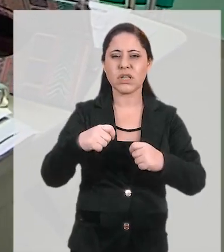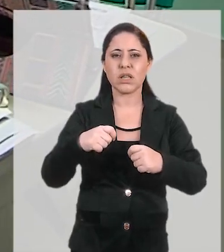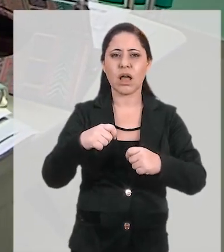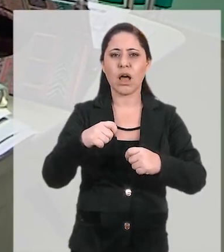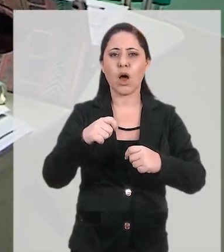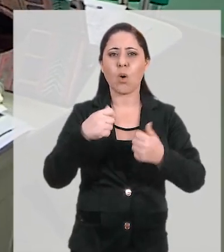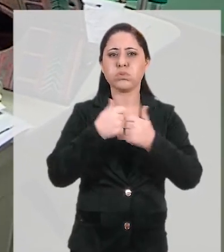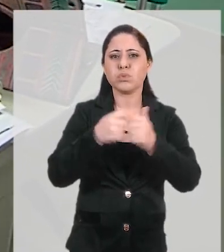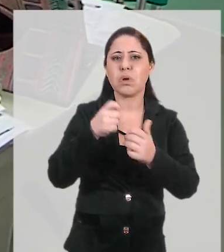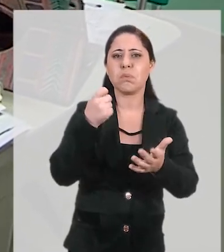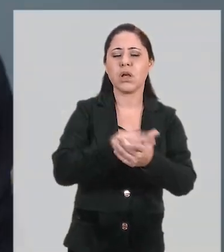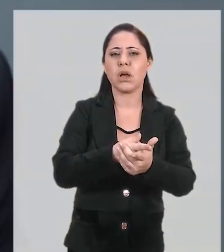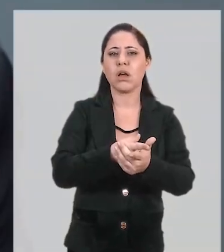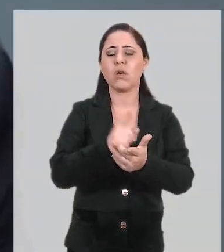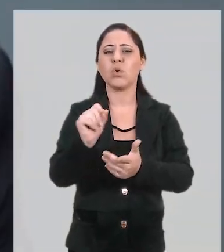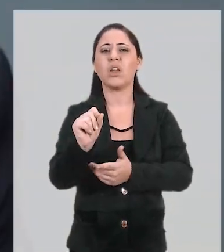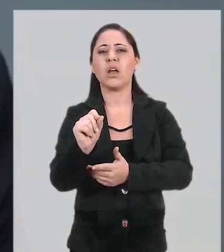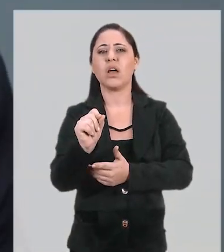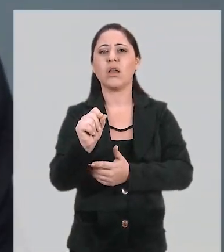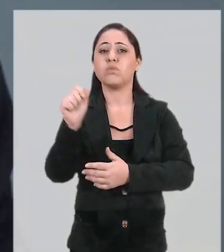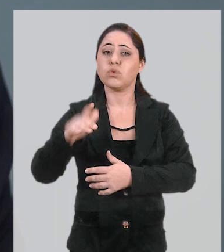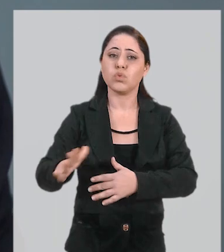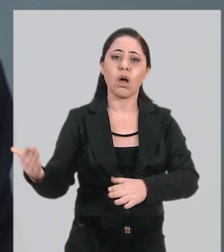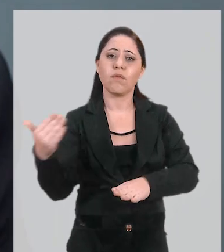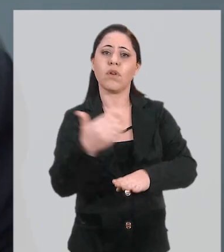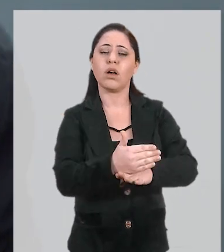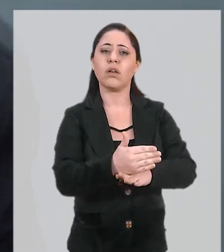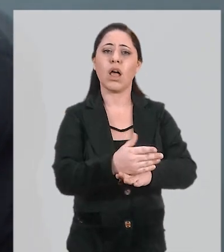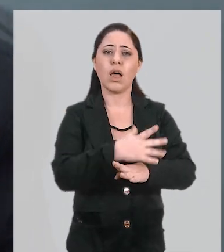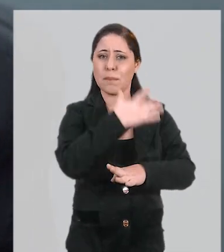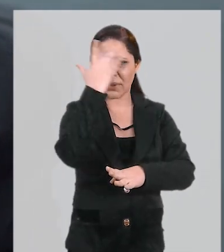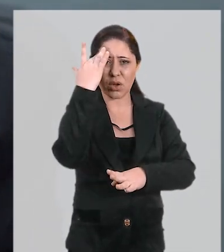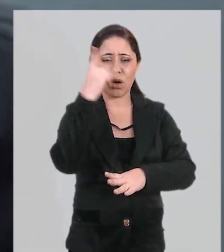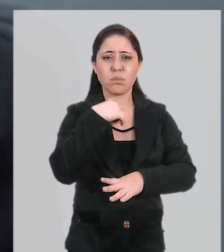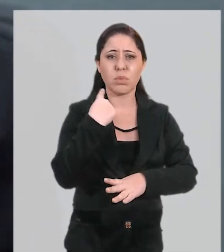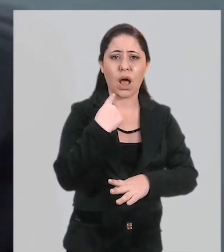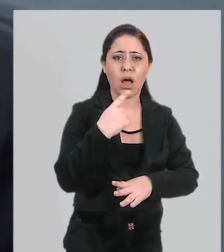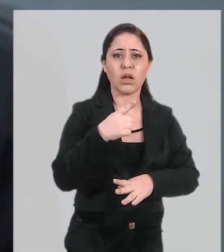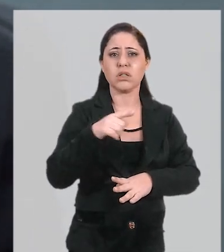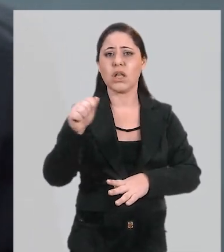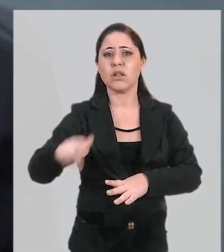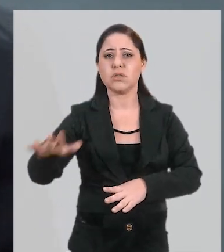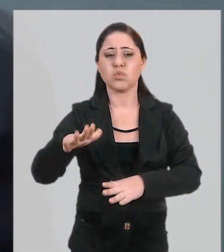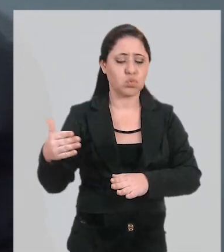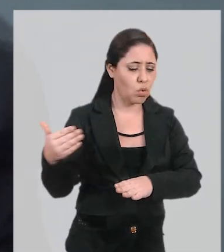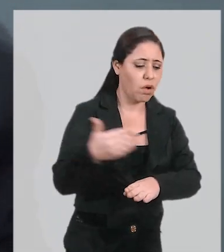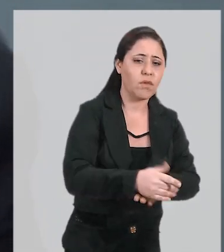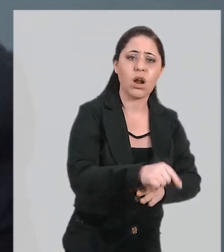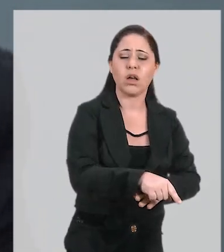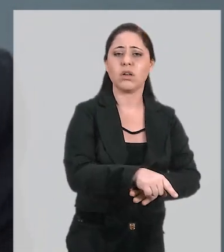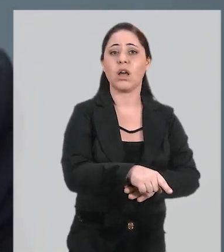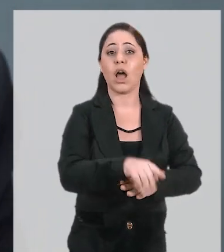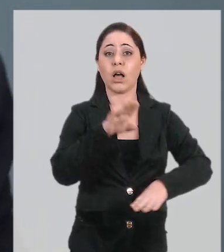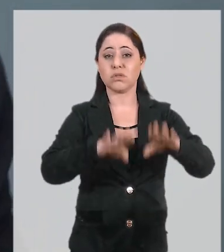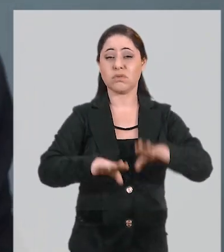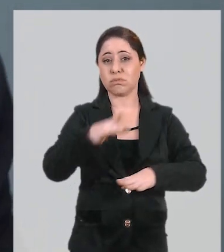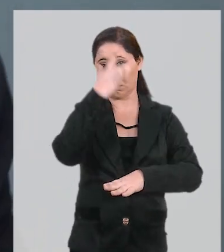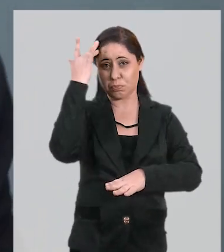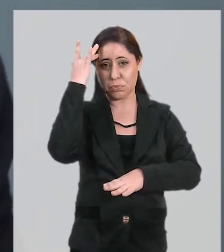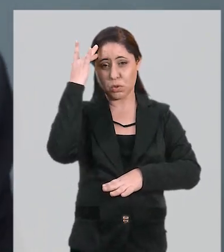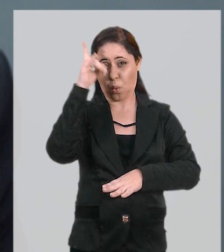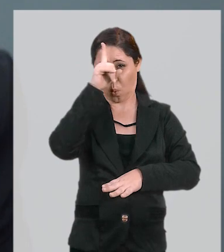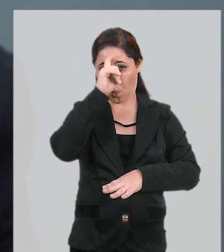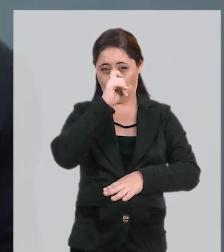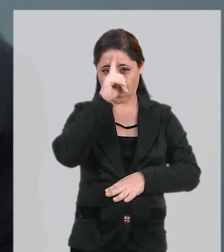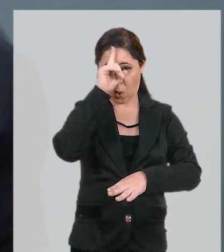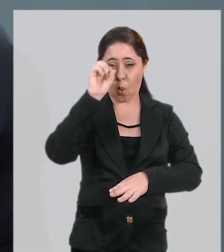vai. Falecer alguém, é na assistência social que ele vai para ser sepultado. É um problema de uma pessoa que está lá internada, às vezes